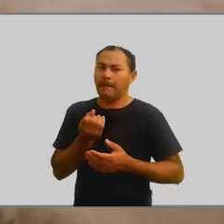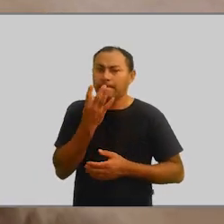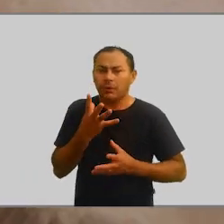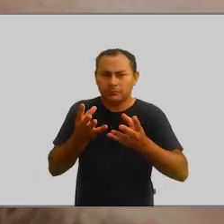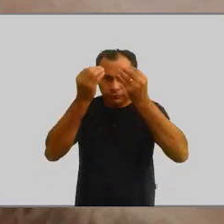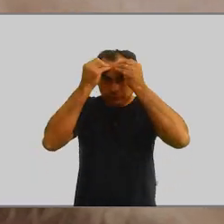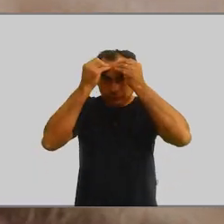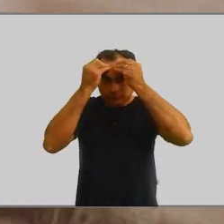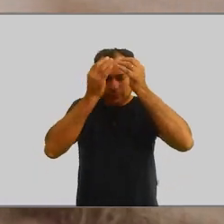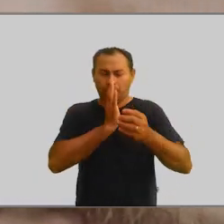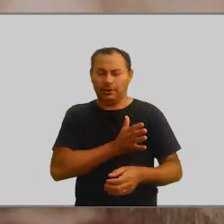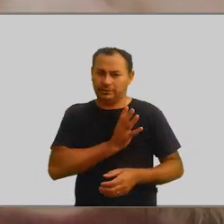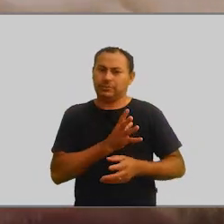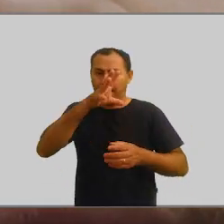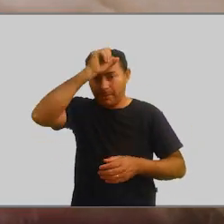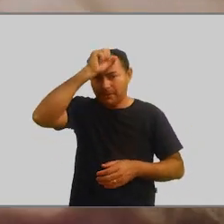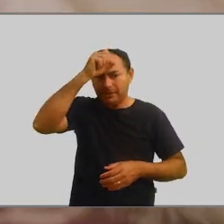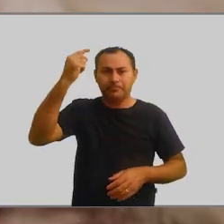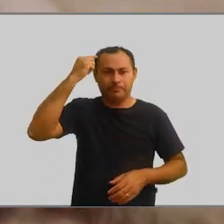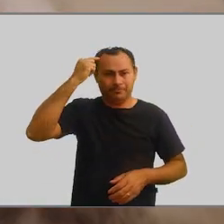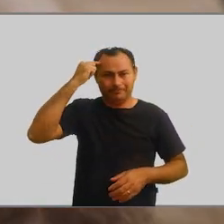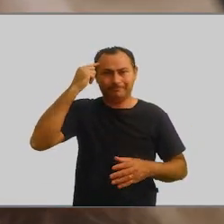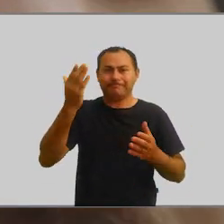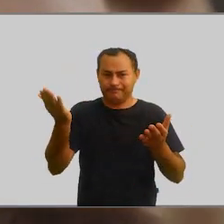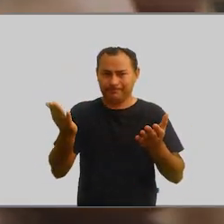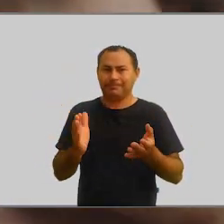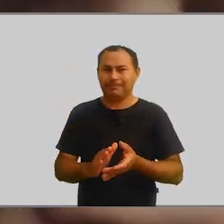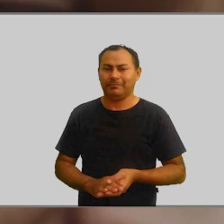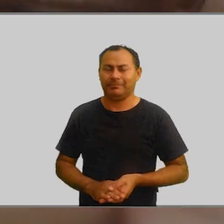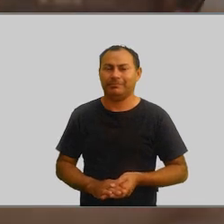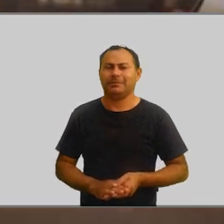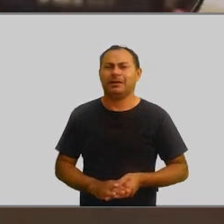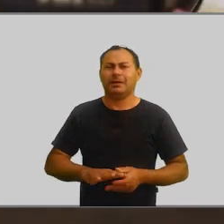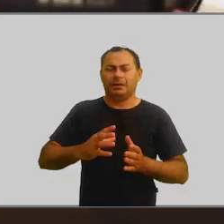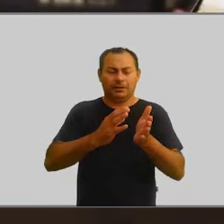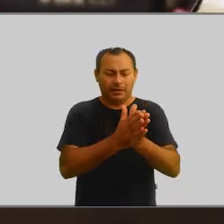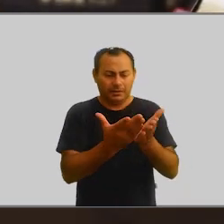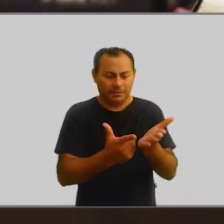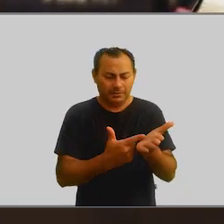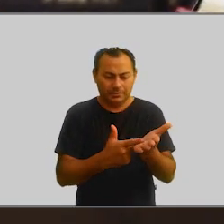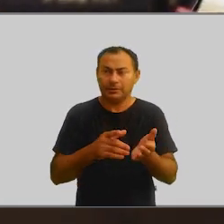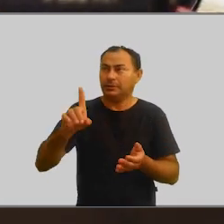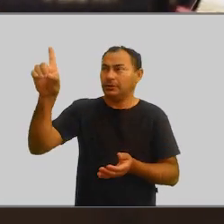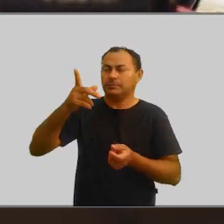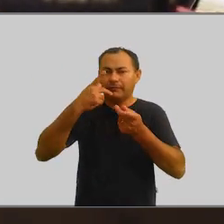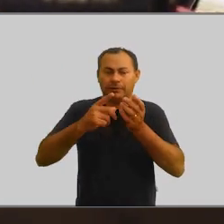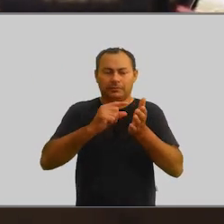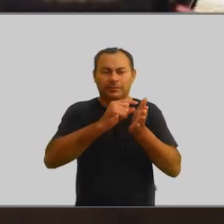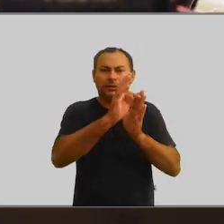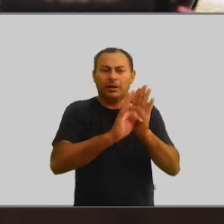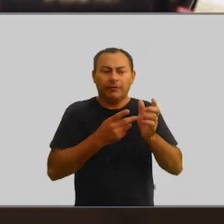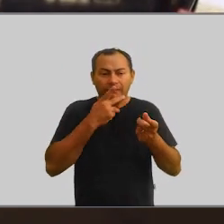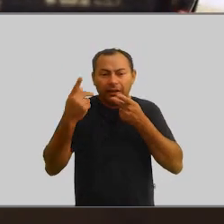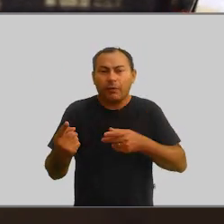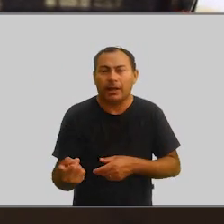é bom guardar bem isso no coração, é bom pensar sobre isso. As Escrituras afirmam em várias passagens que